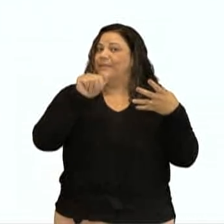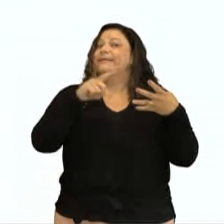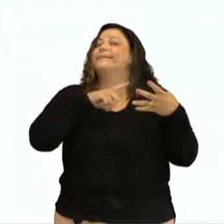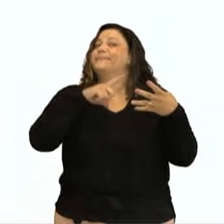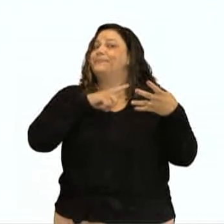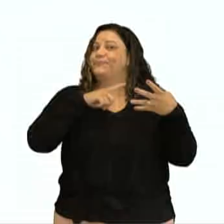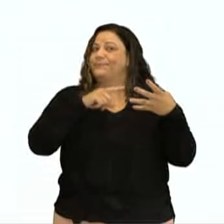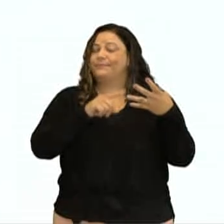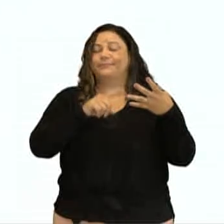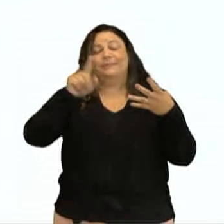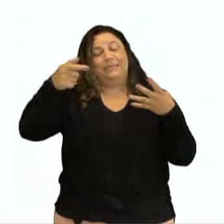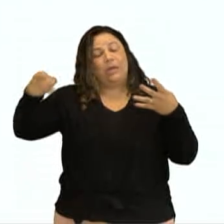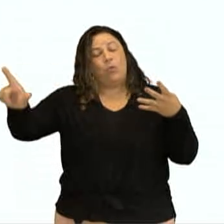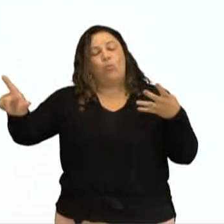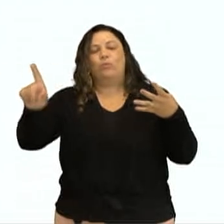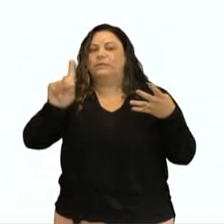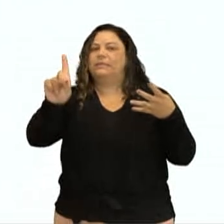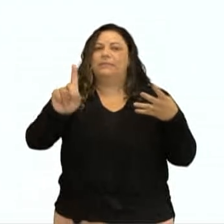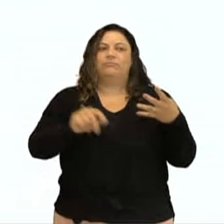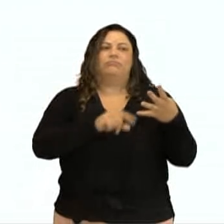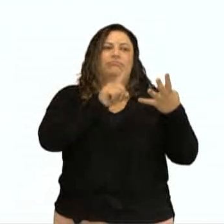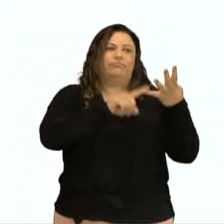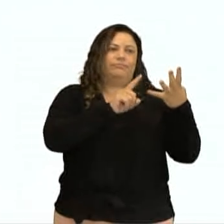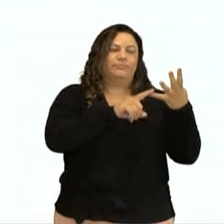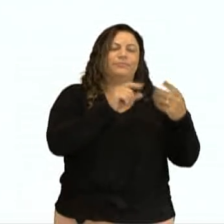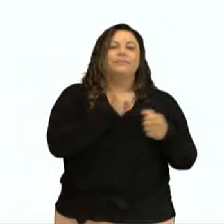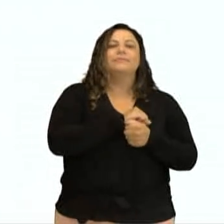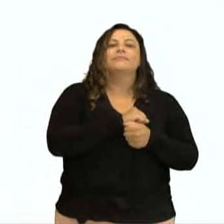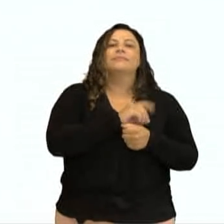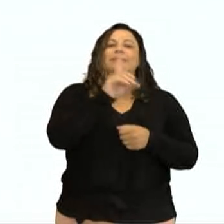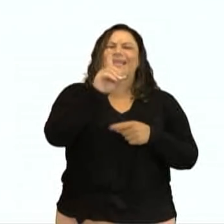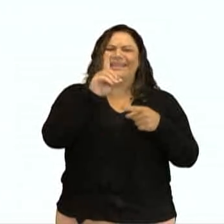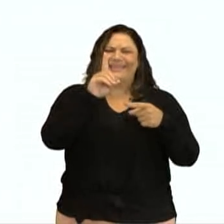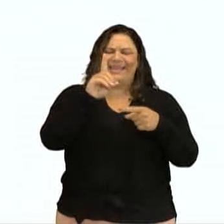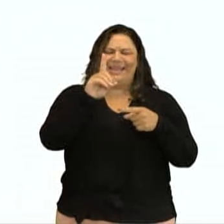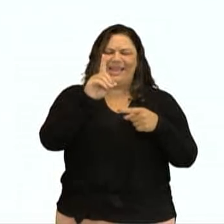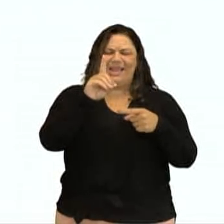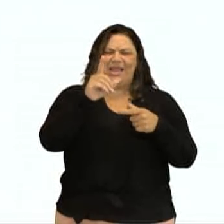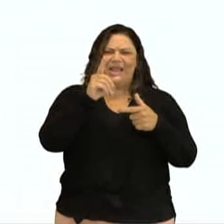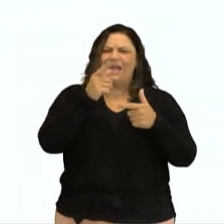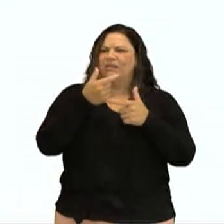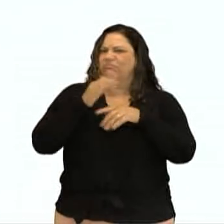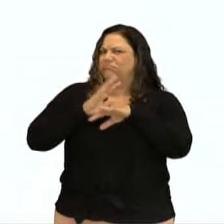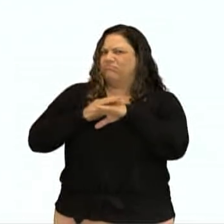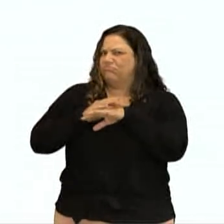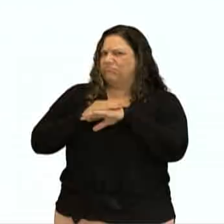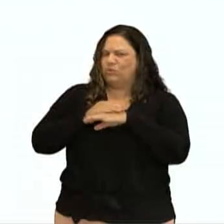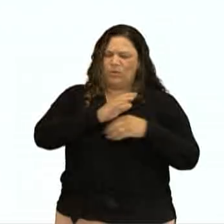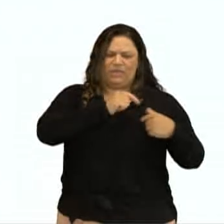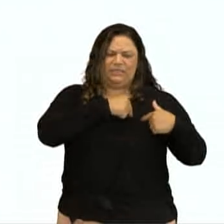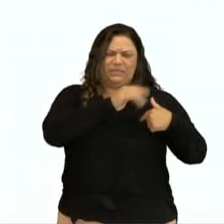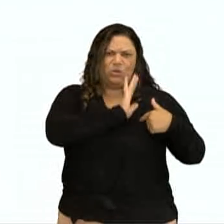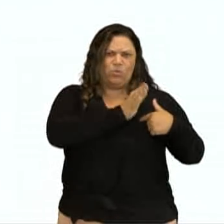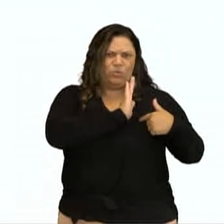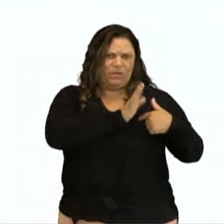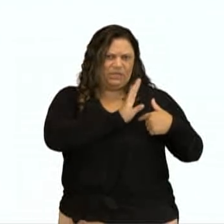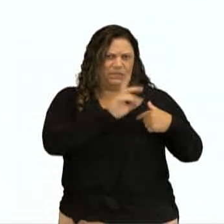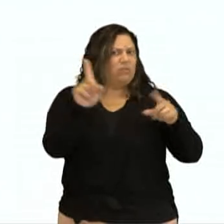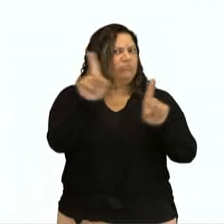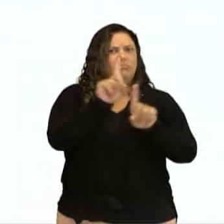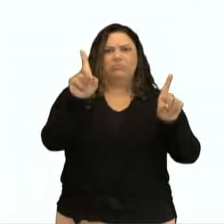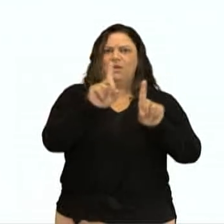tem. A alternativa D. A cólera causa uma infecção no coração? Não, é no nosso